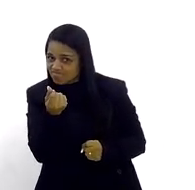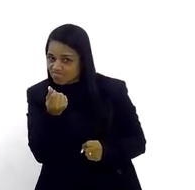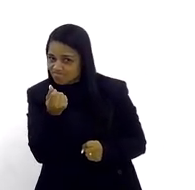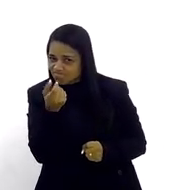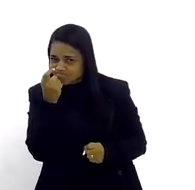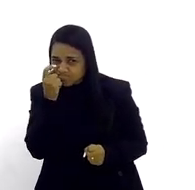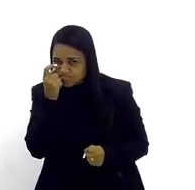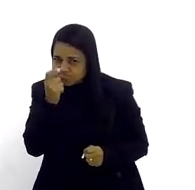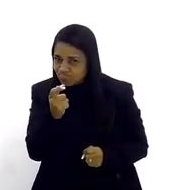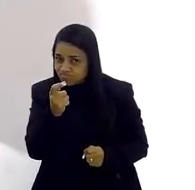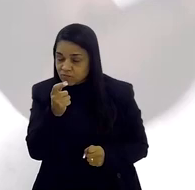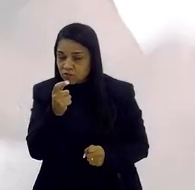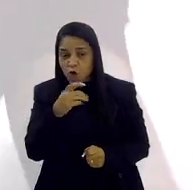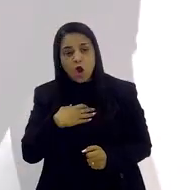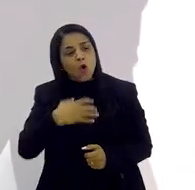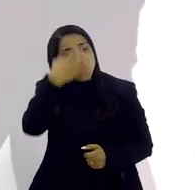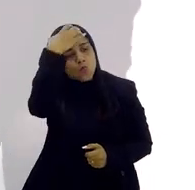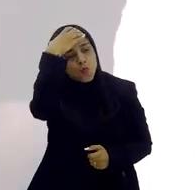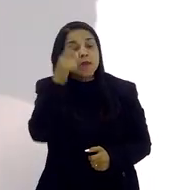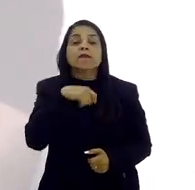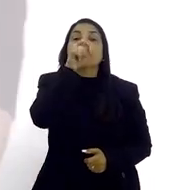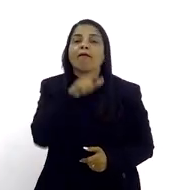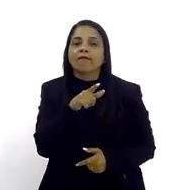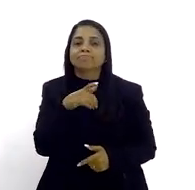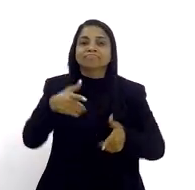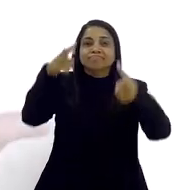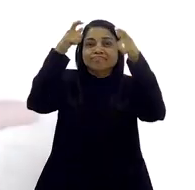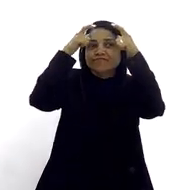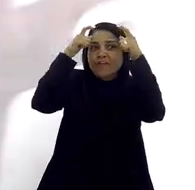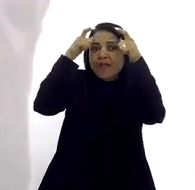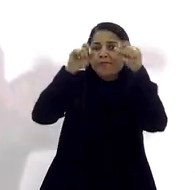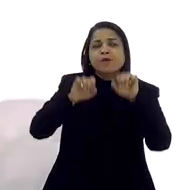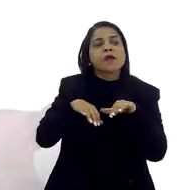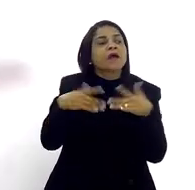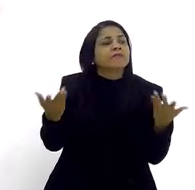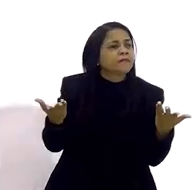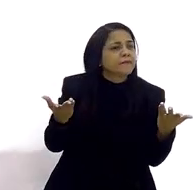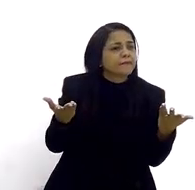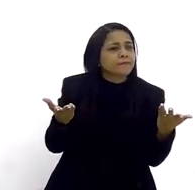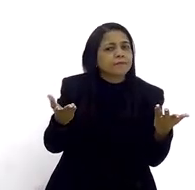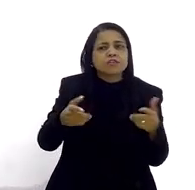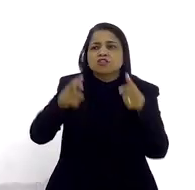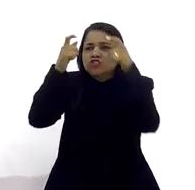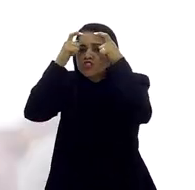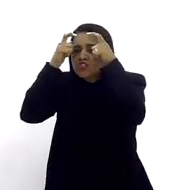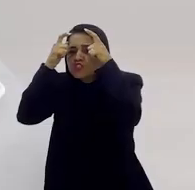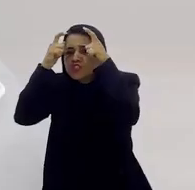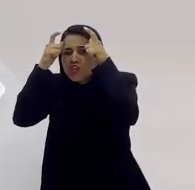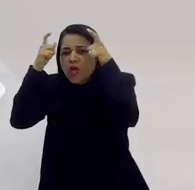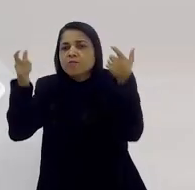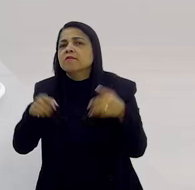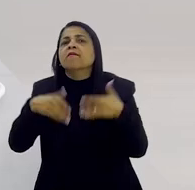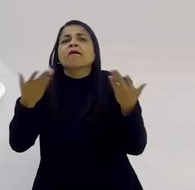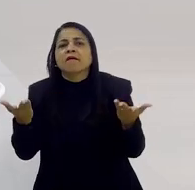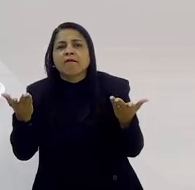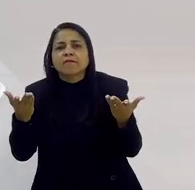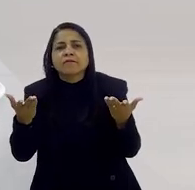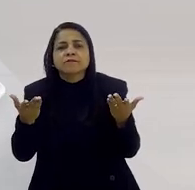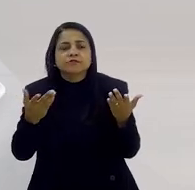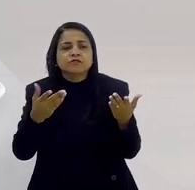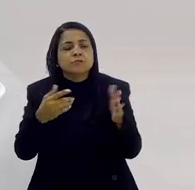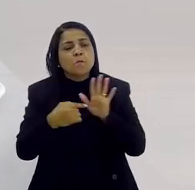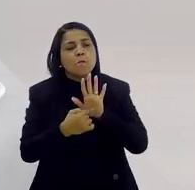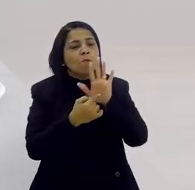maioria das vezes e joga a culpa no diabo porque não pode se defender quem é o diabo cadê ele E aí a gente vai